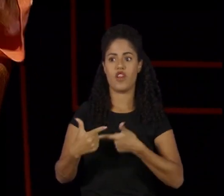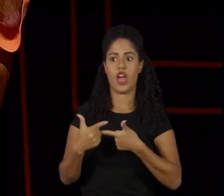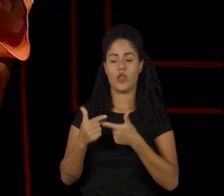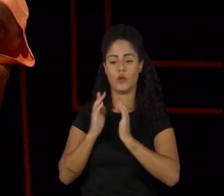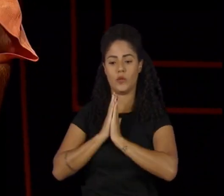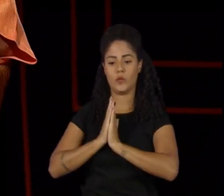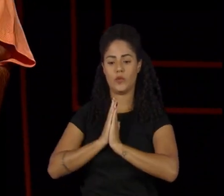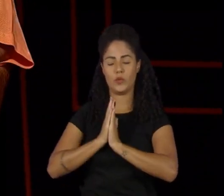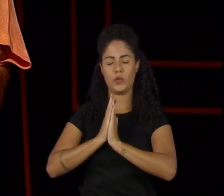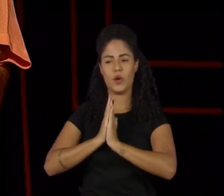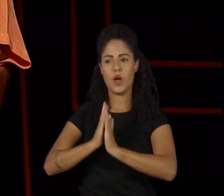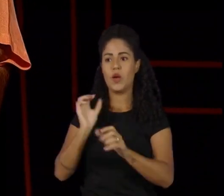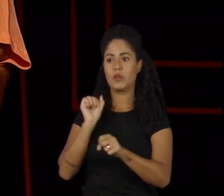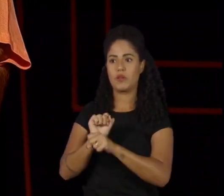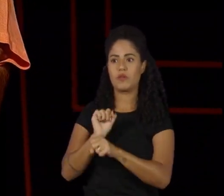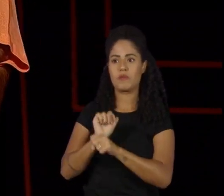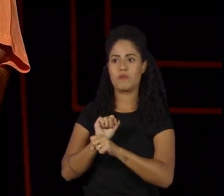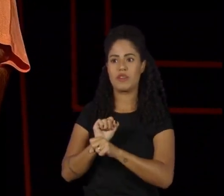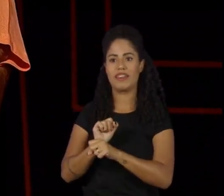esperando